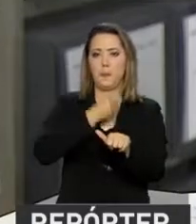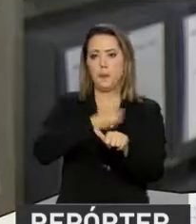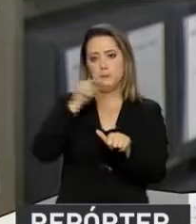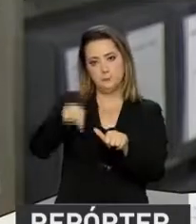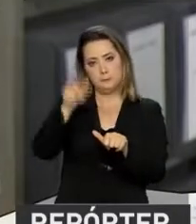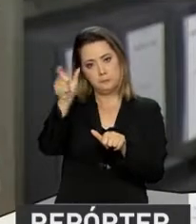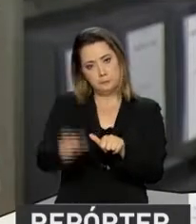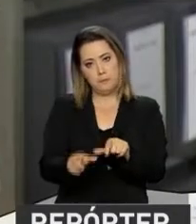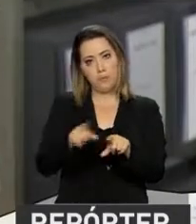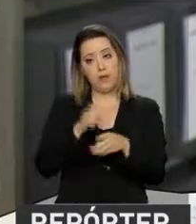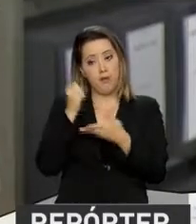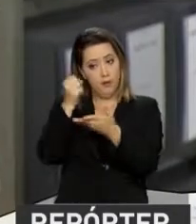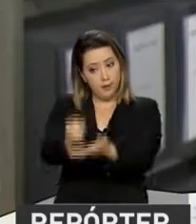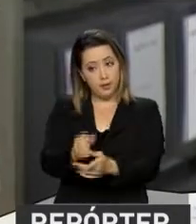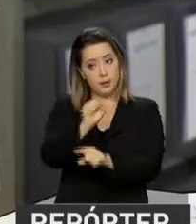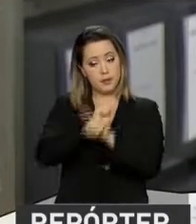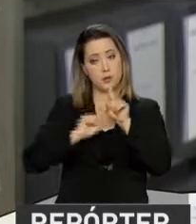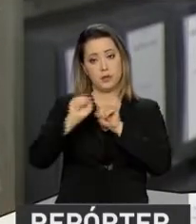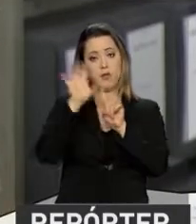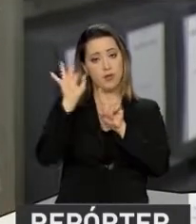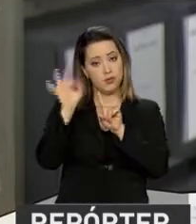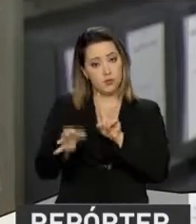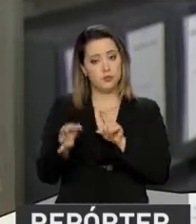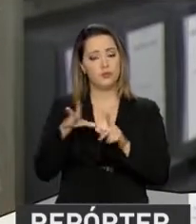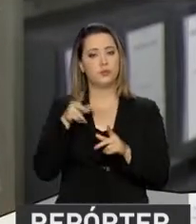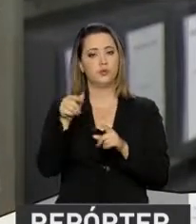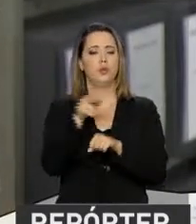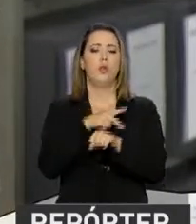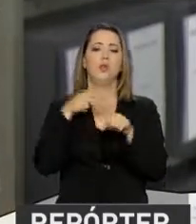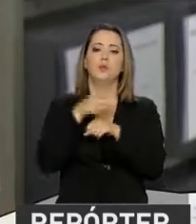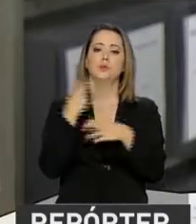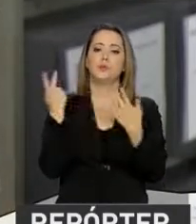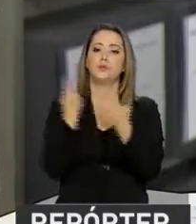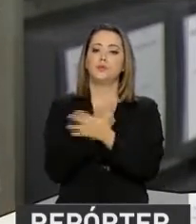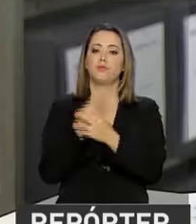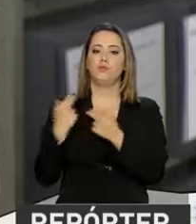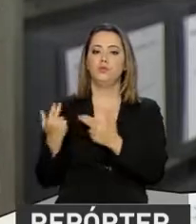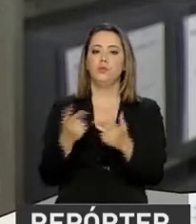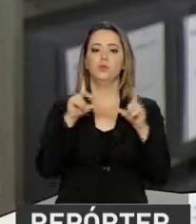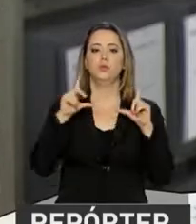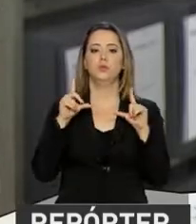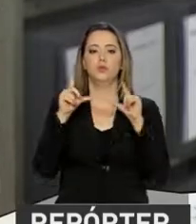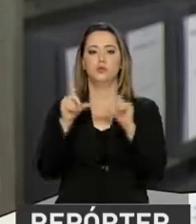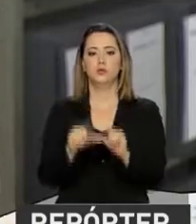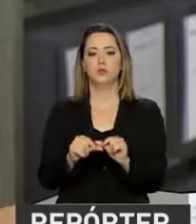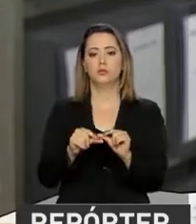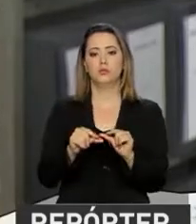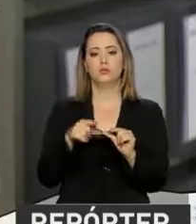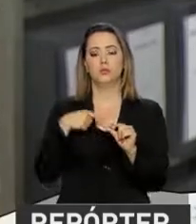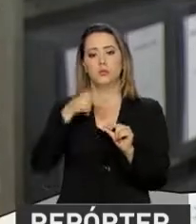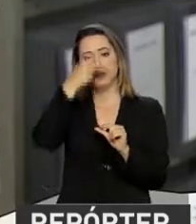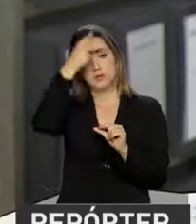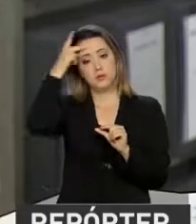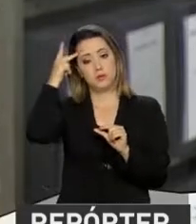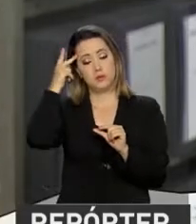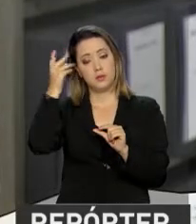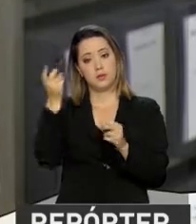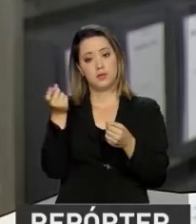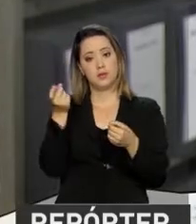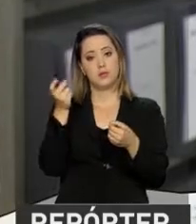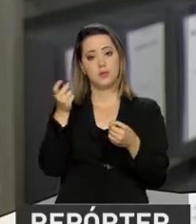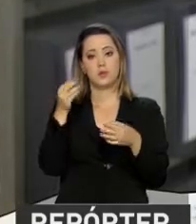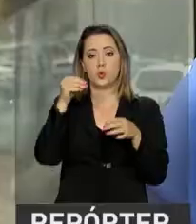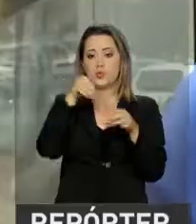muito válido, porque se for feito isso em todo o país, vai diminuir muito as pessoas dentro de